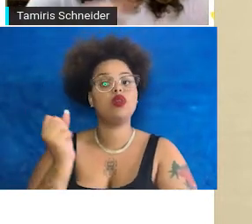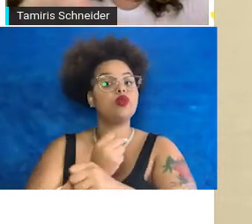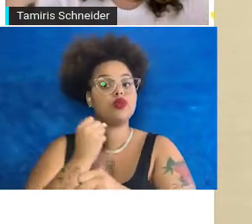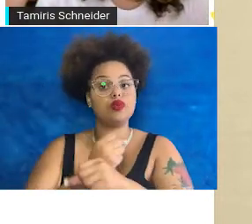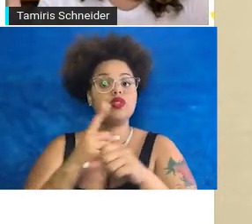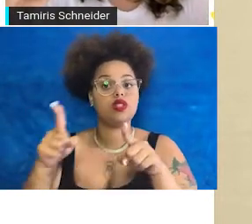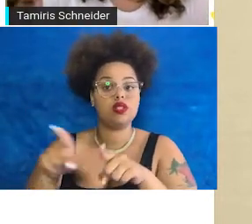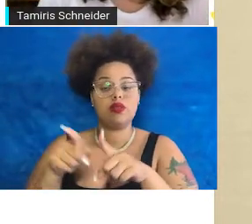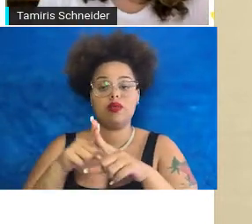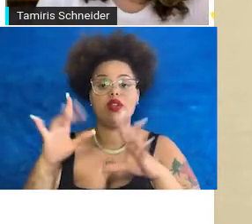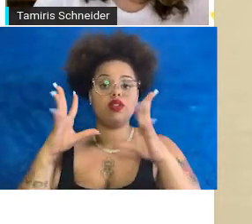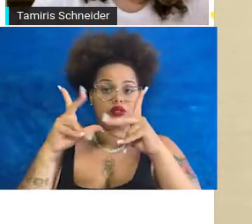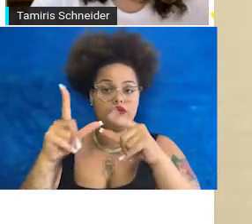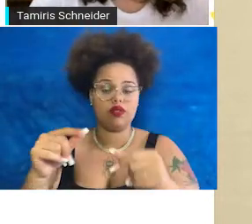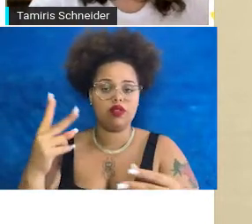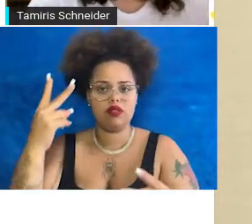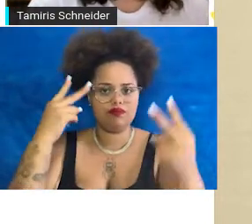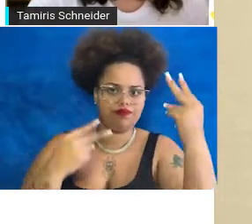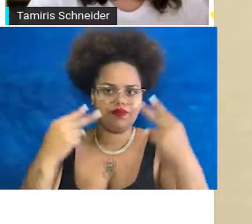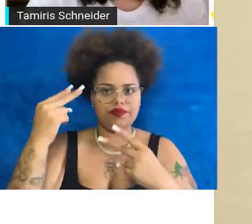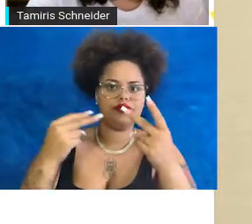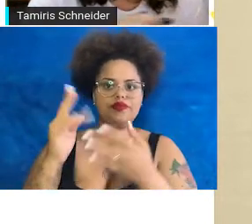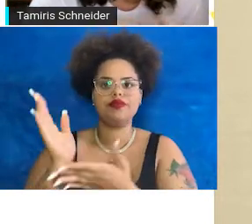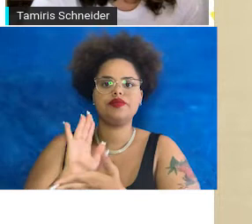também toda essa questão estética do filme.